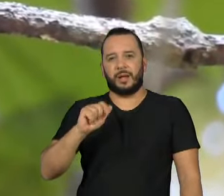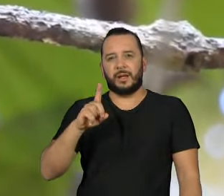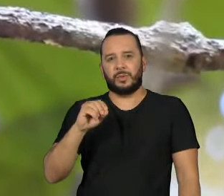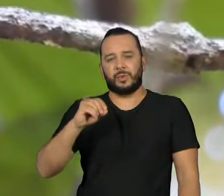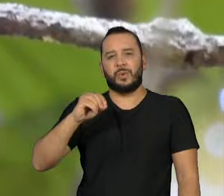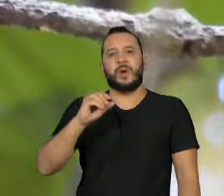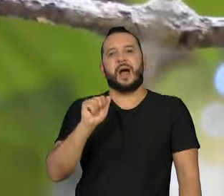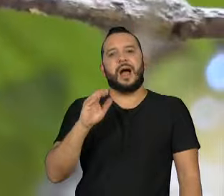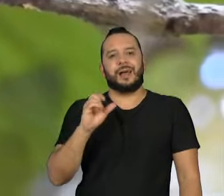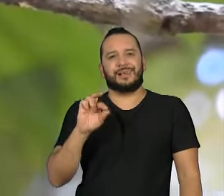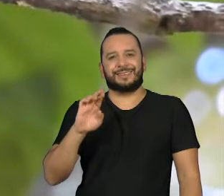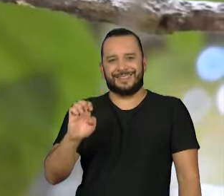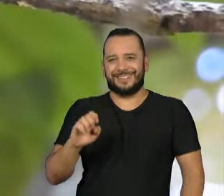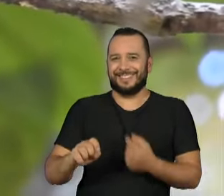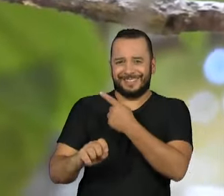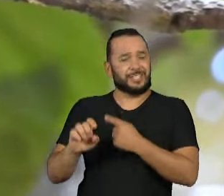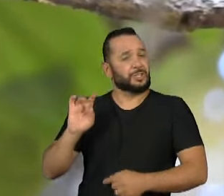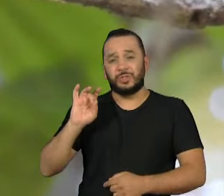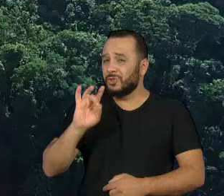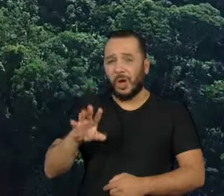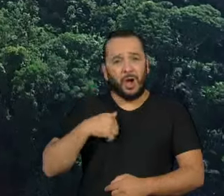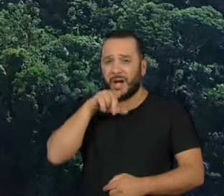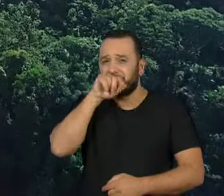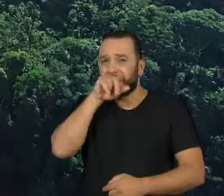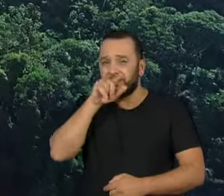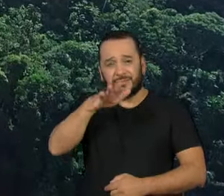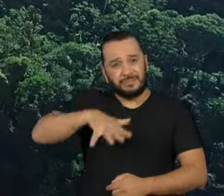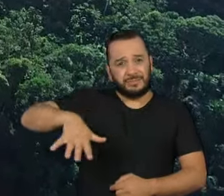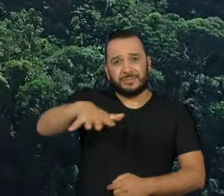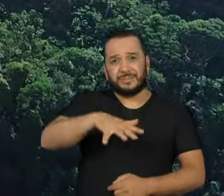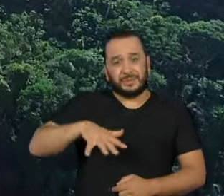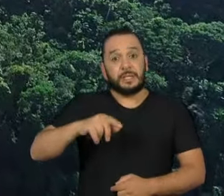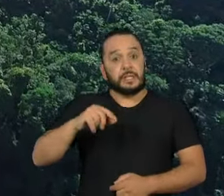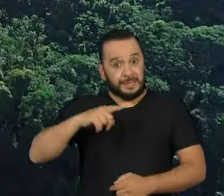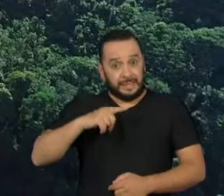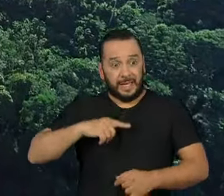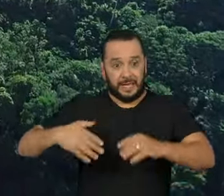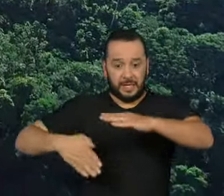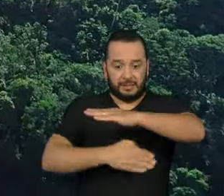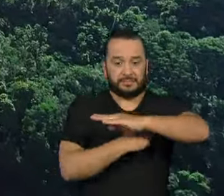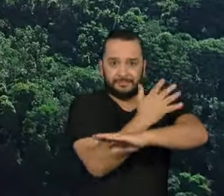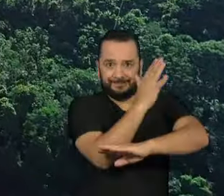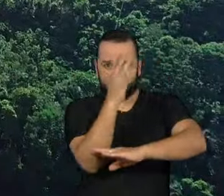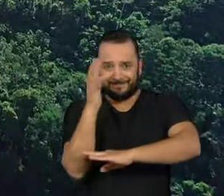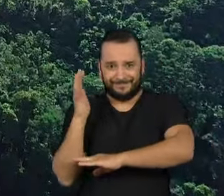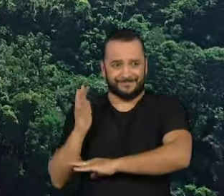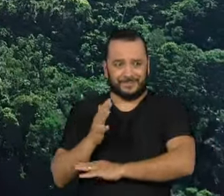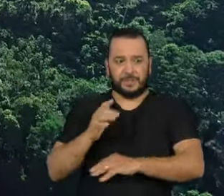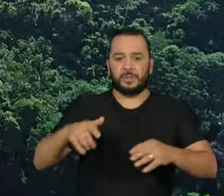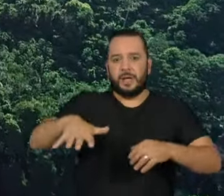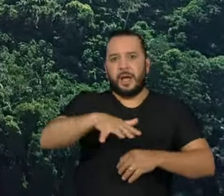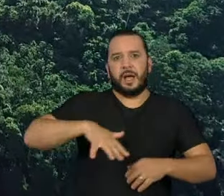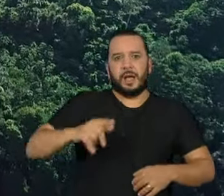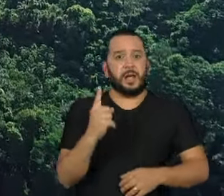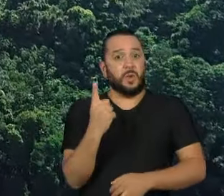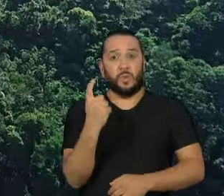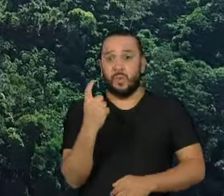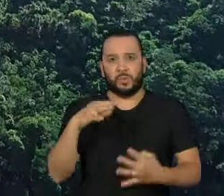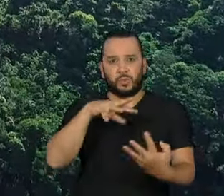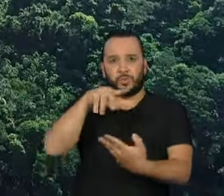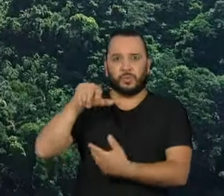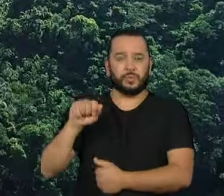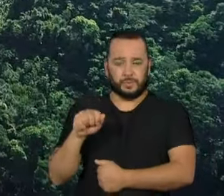A espécie endêmica ocorre num dos lugares de maior biodiversidade da Terra, no 4º maior